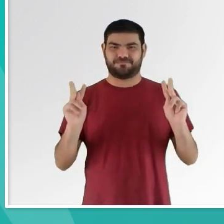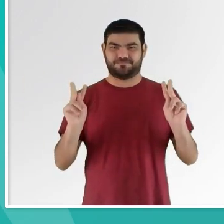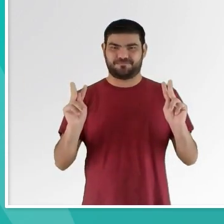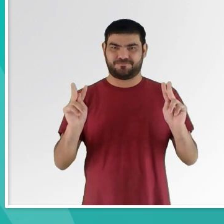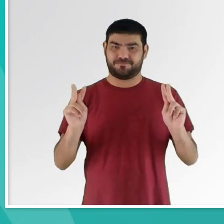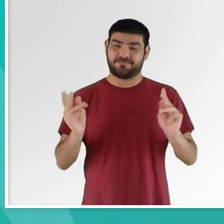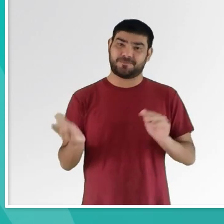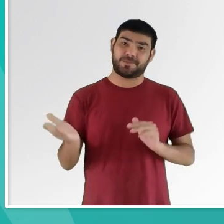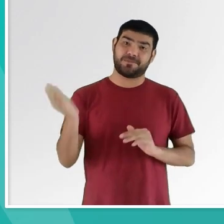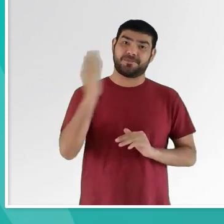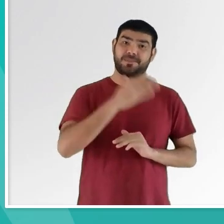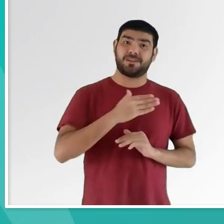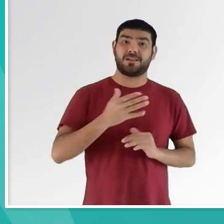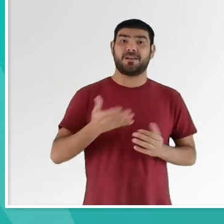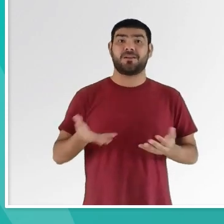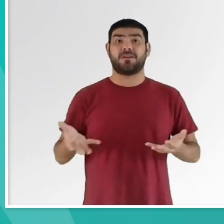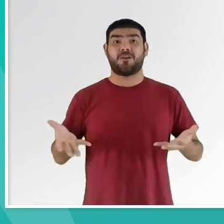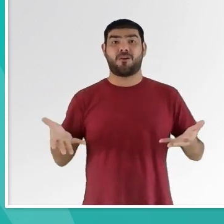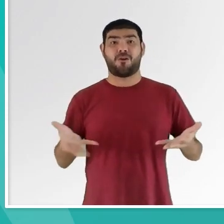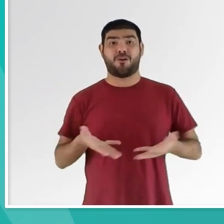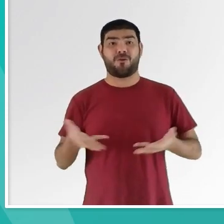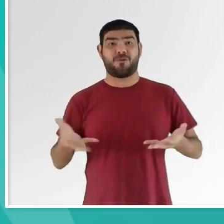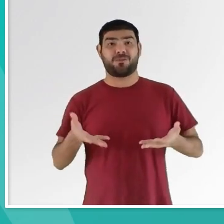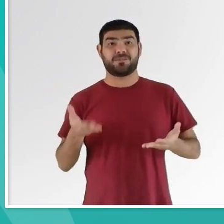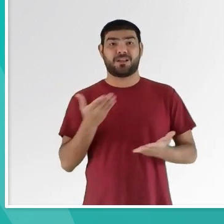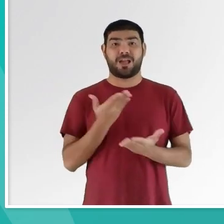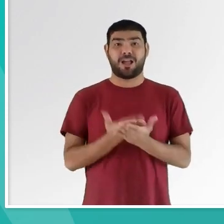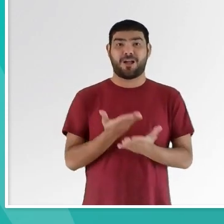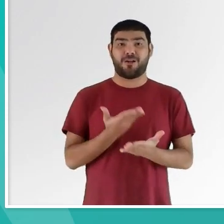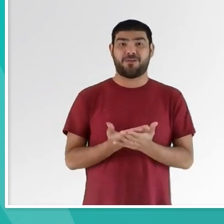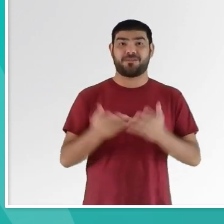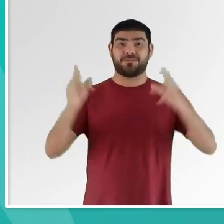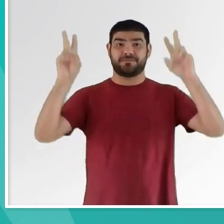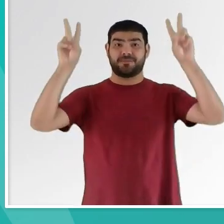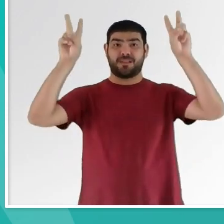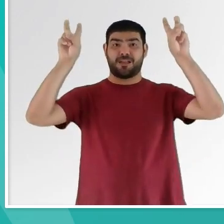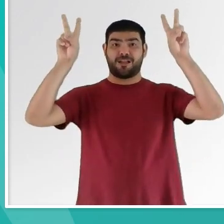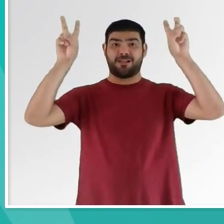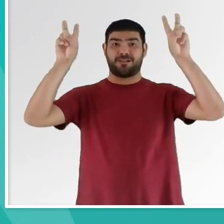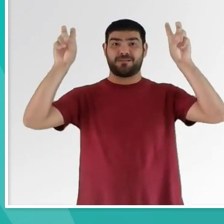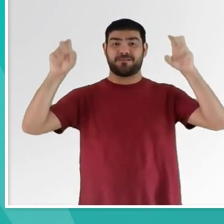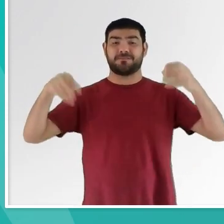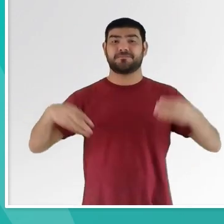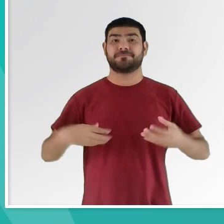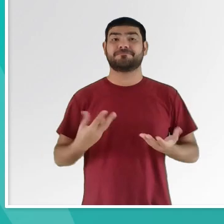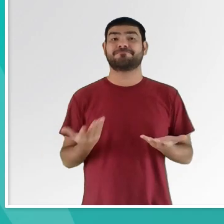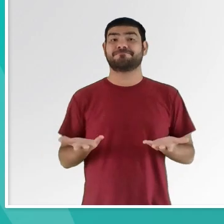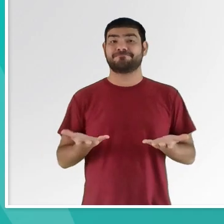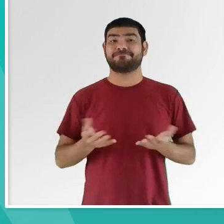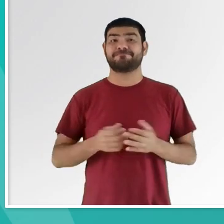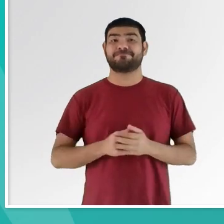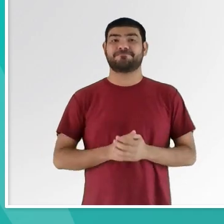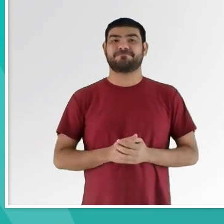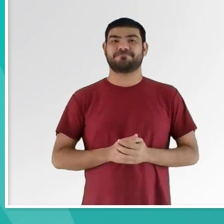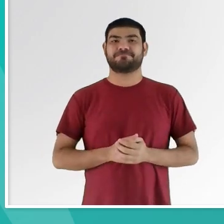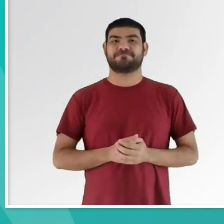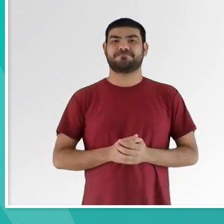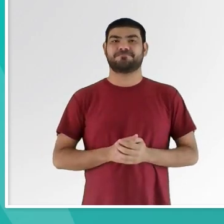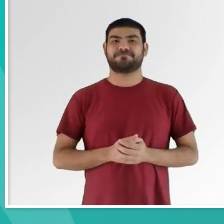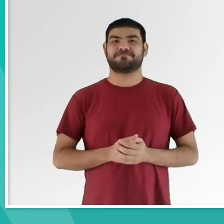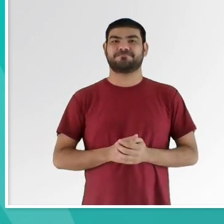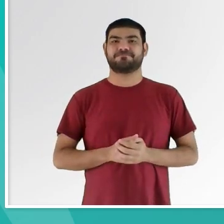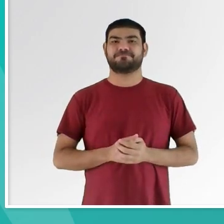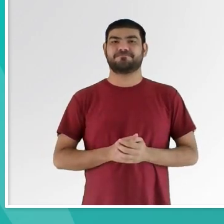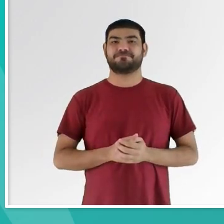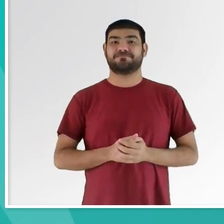sobre que exatamente. Eu escolhi essa imagem. Então essa imagem ela